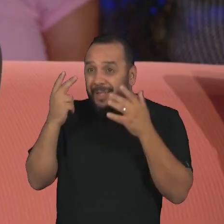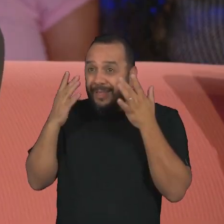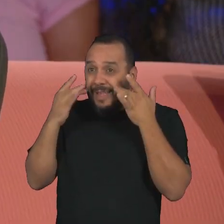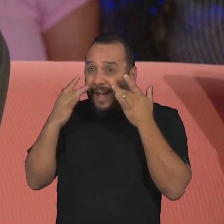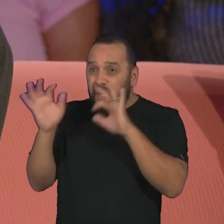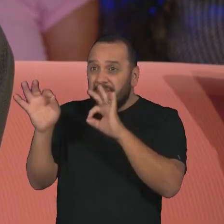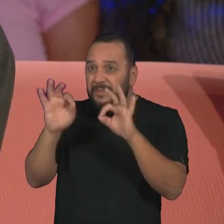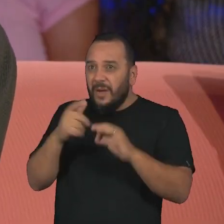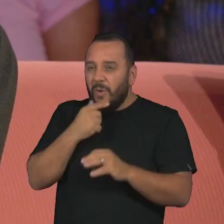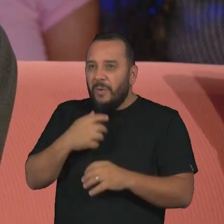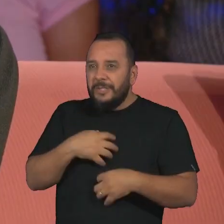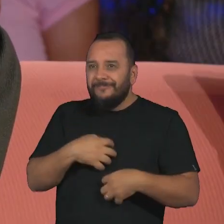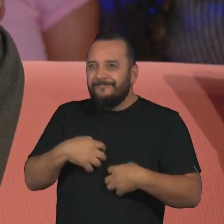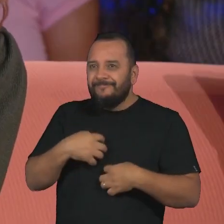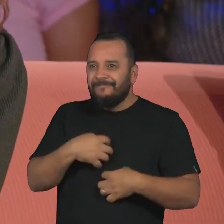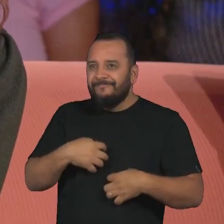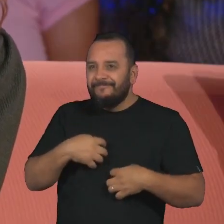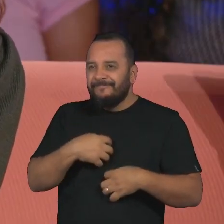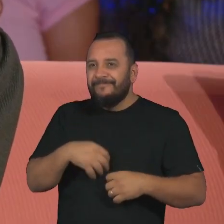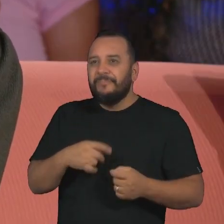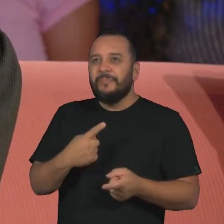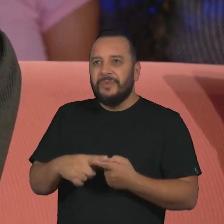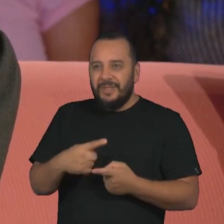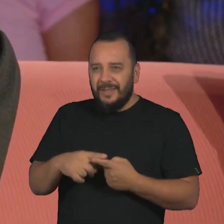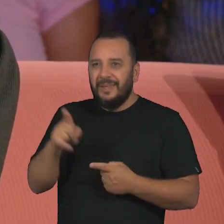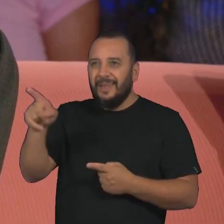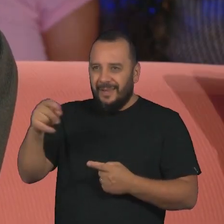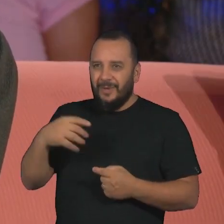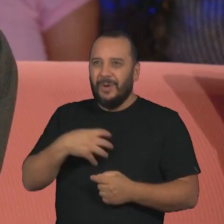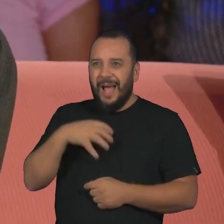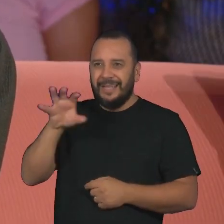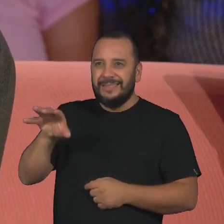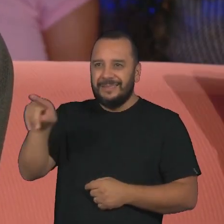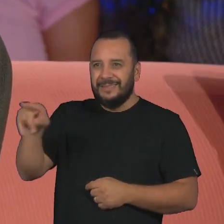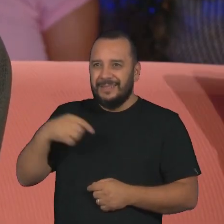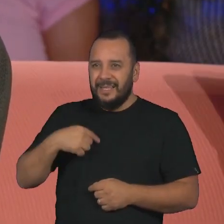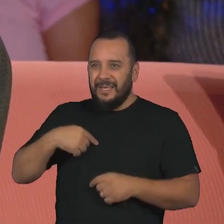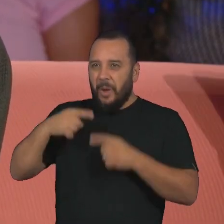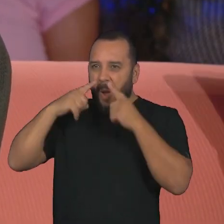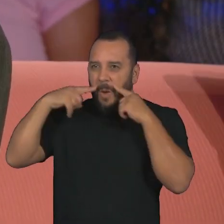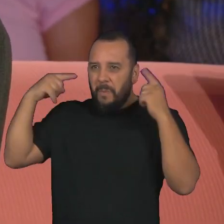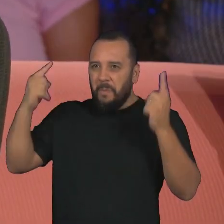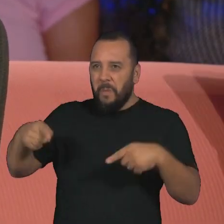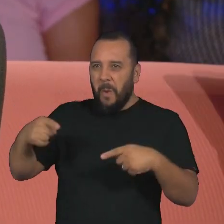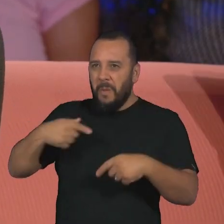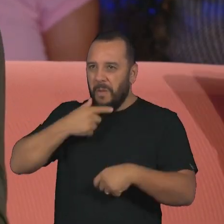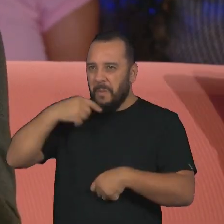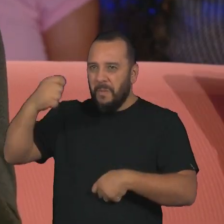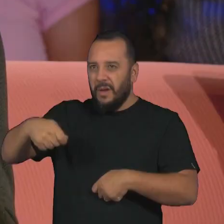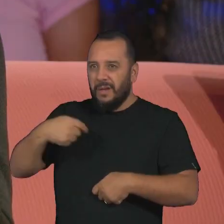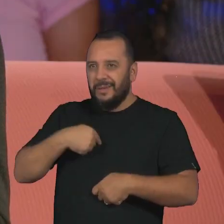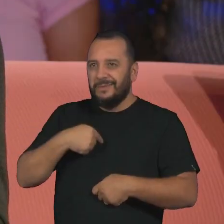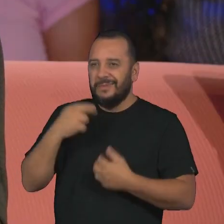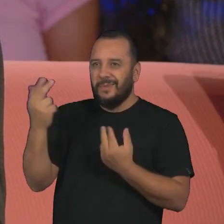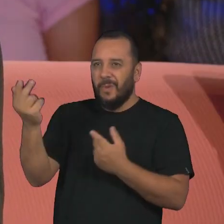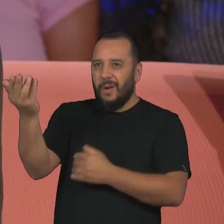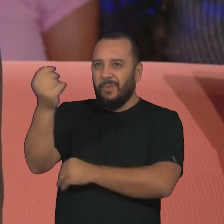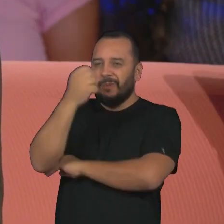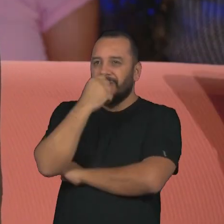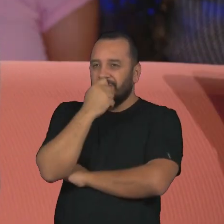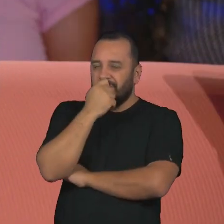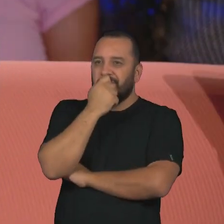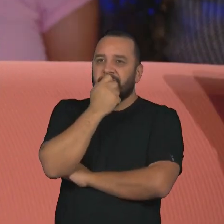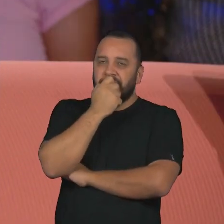eles se identificam também com essa cultura patriarcal. Você lidar com esse desnudamento, ela tem